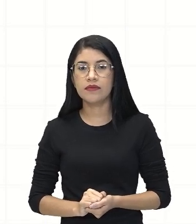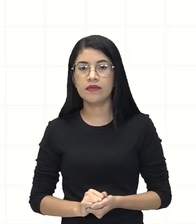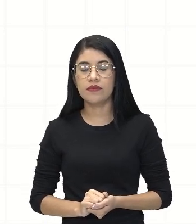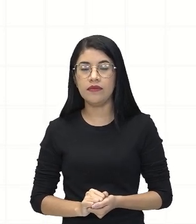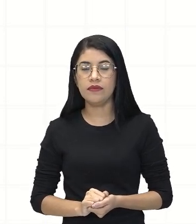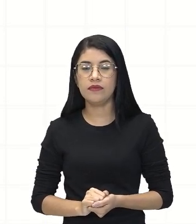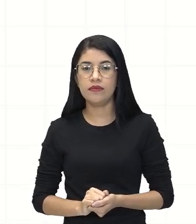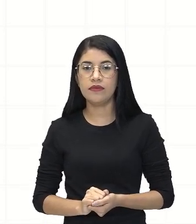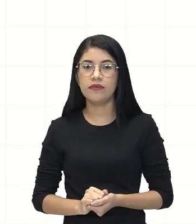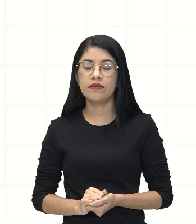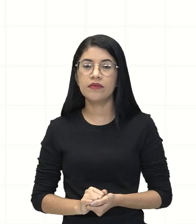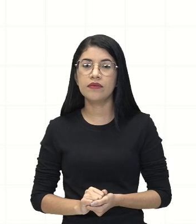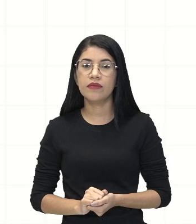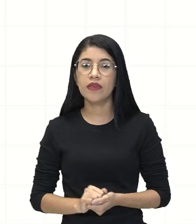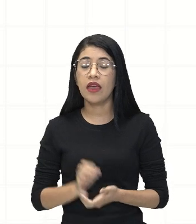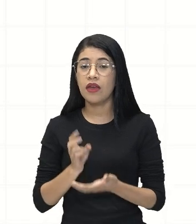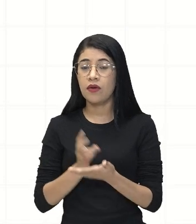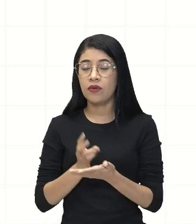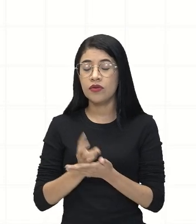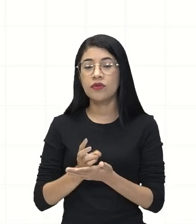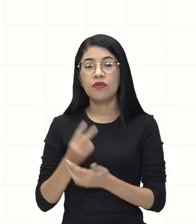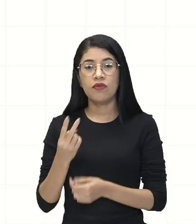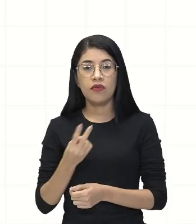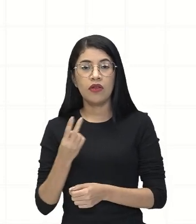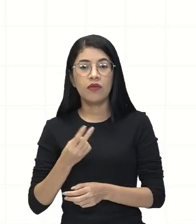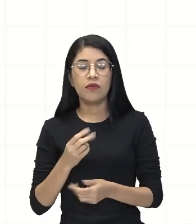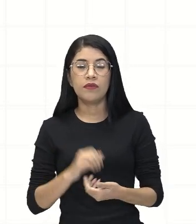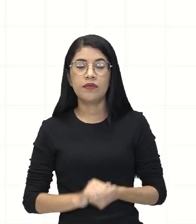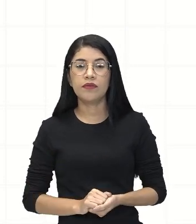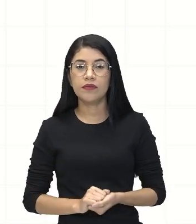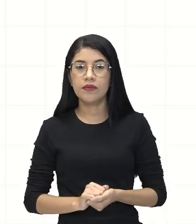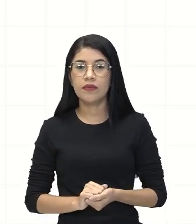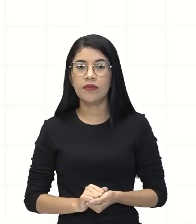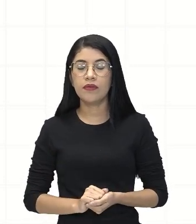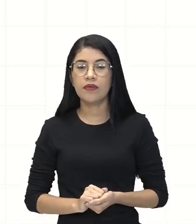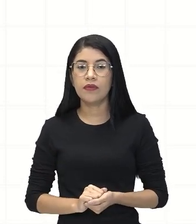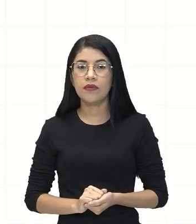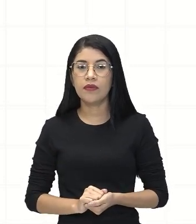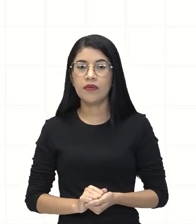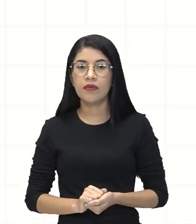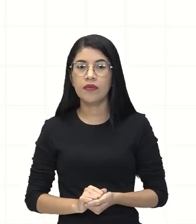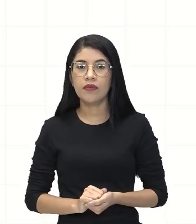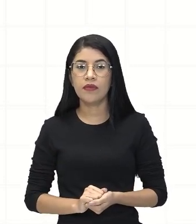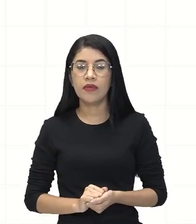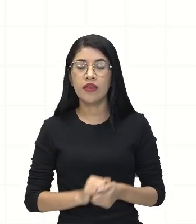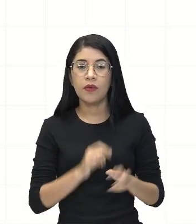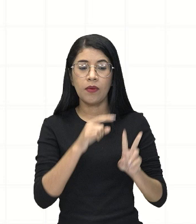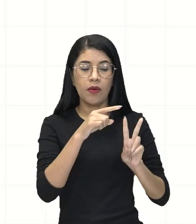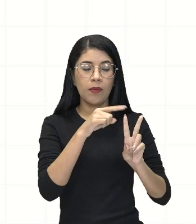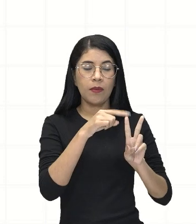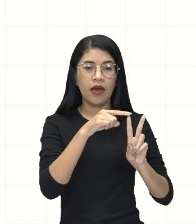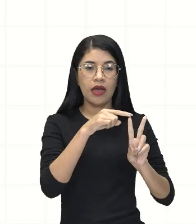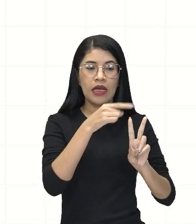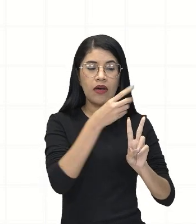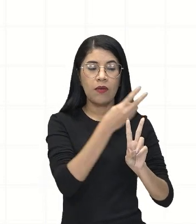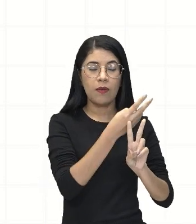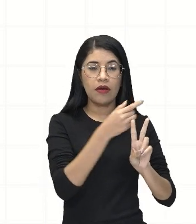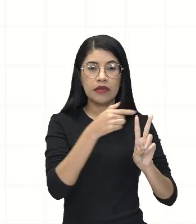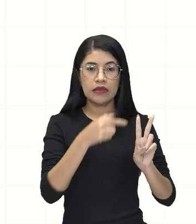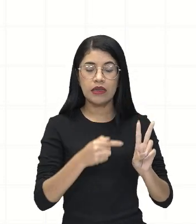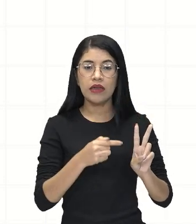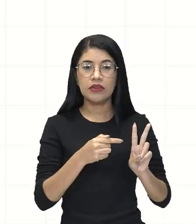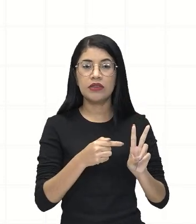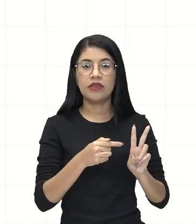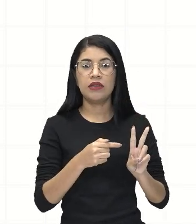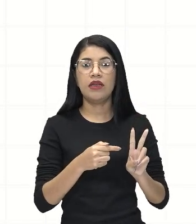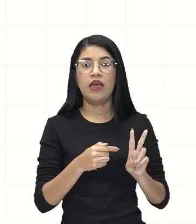né? Então, a igualdade, elas são equivalentes. Então, o que é que eu vou fazer? Como aqui é o quadrado, eu vou tentar deixar todo mundo